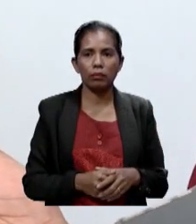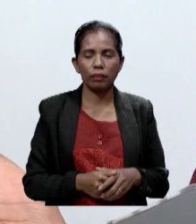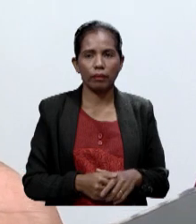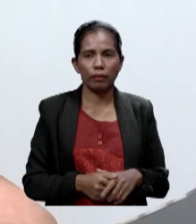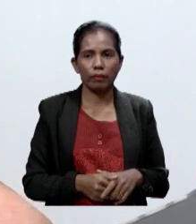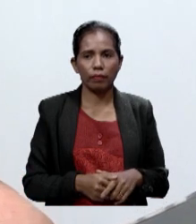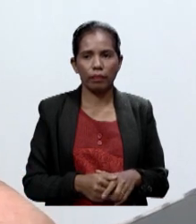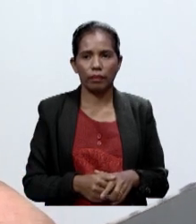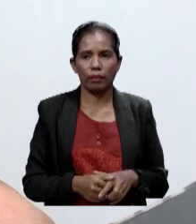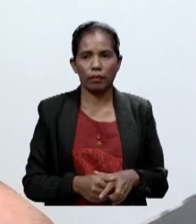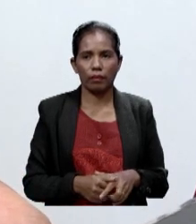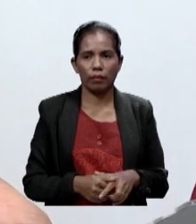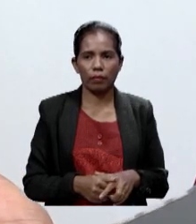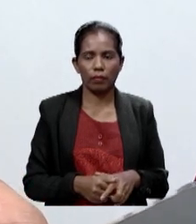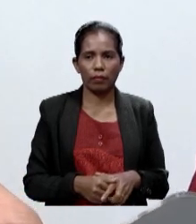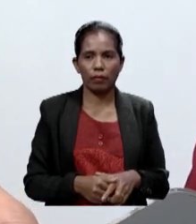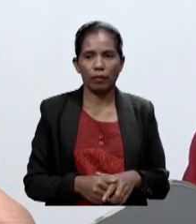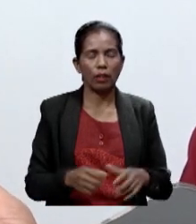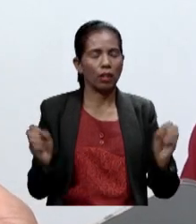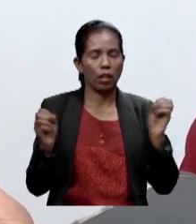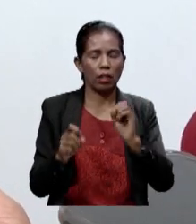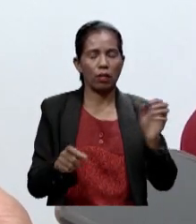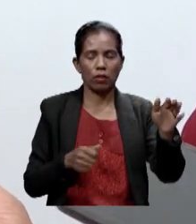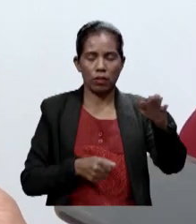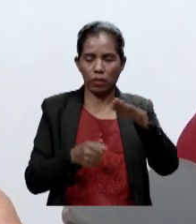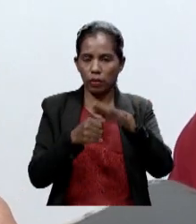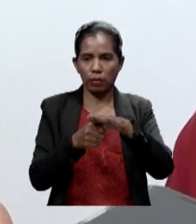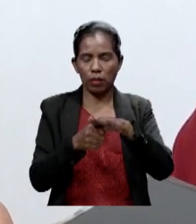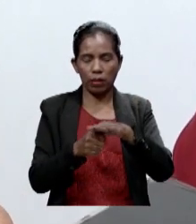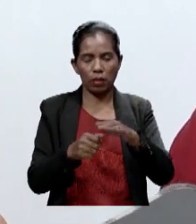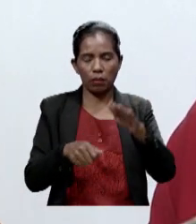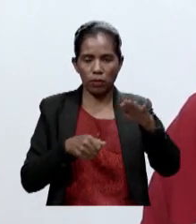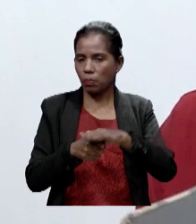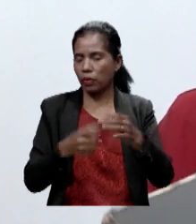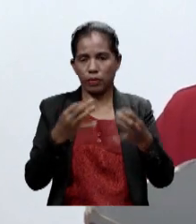garante ba sedene laos segredo tama segredo liutiona